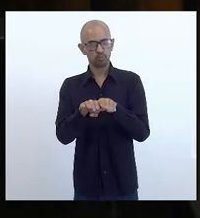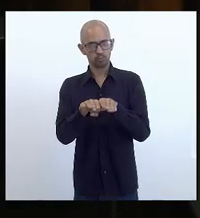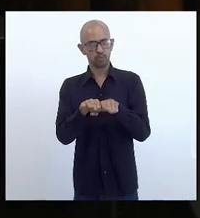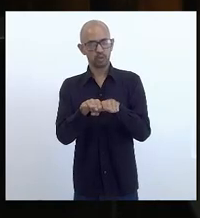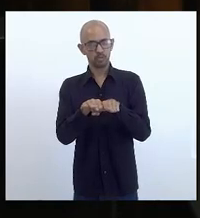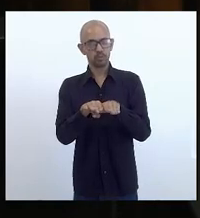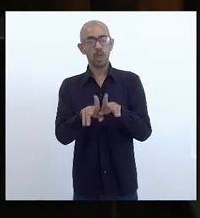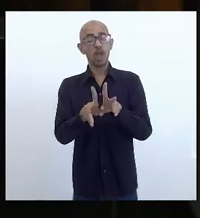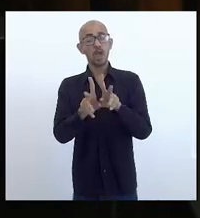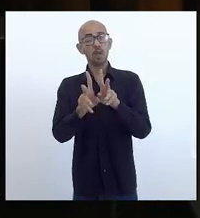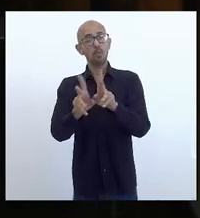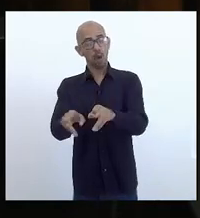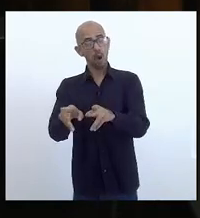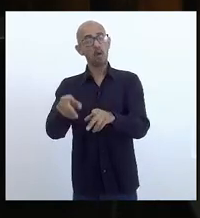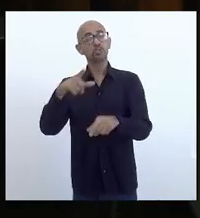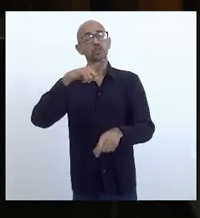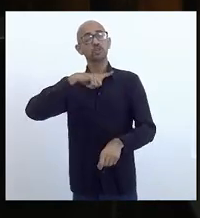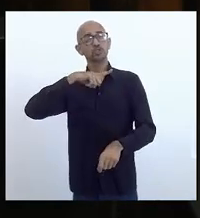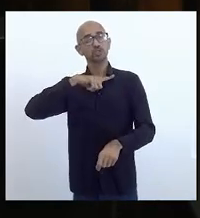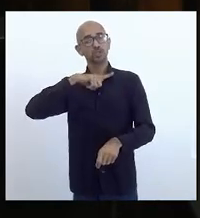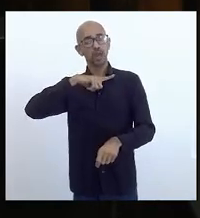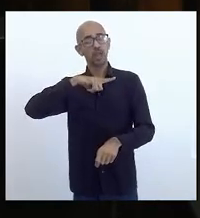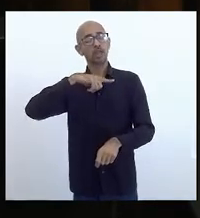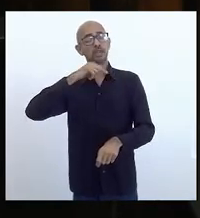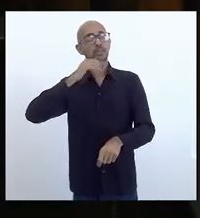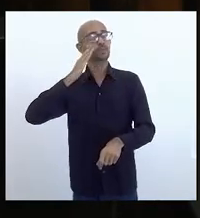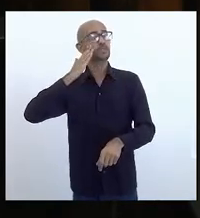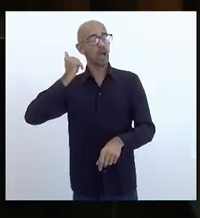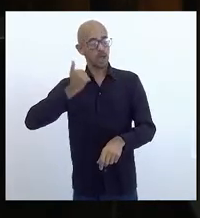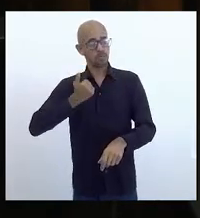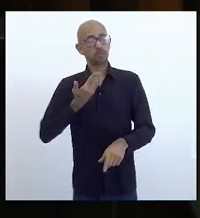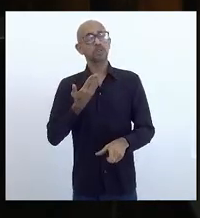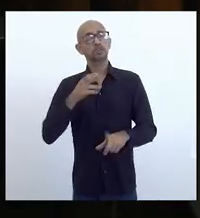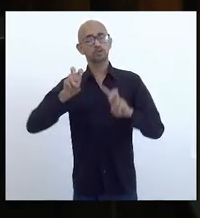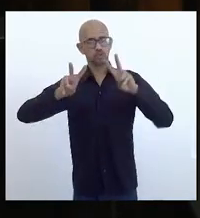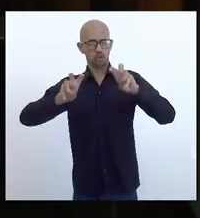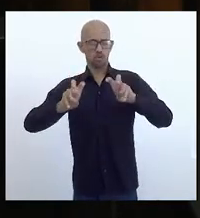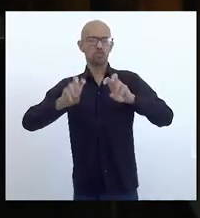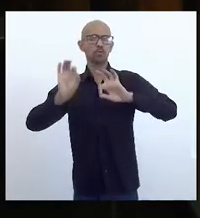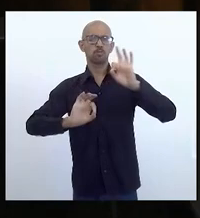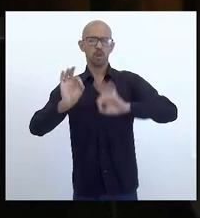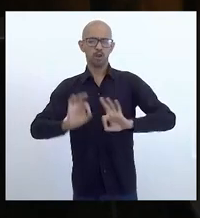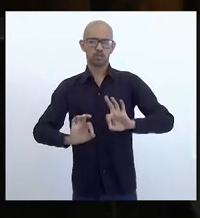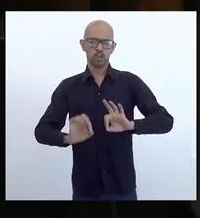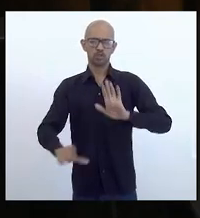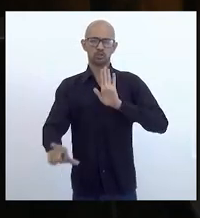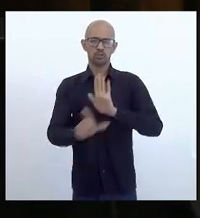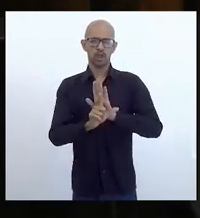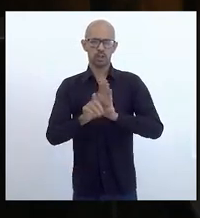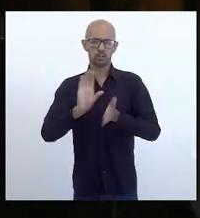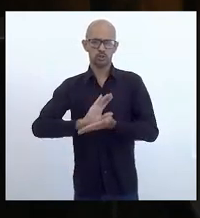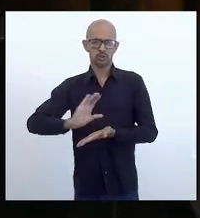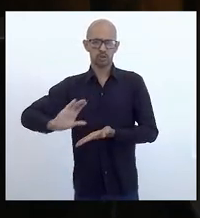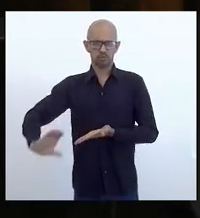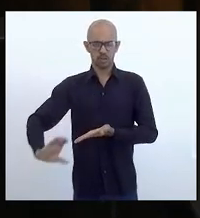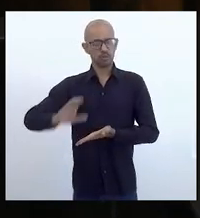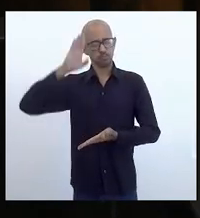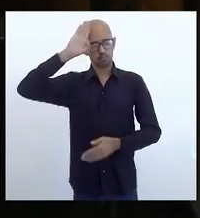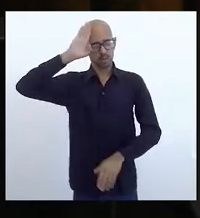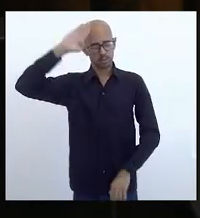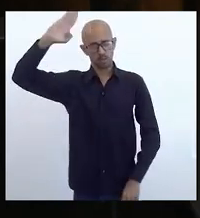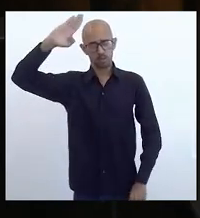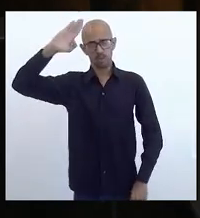tudo aquilo que se conhece sobre projeto de lei orçamentária,